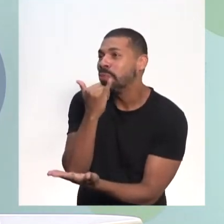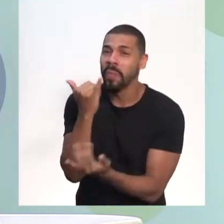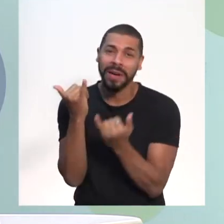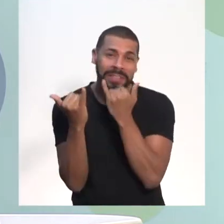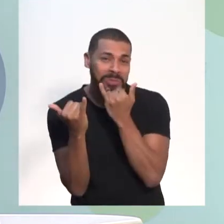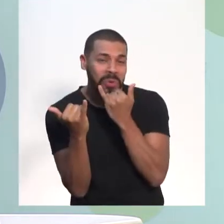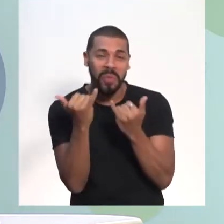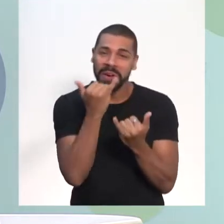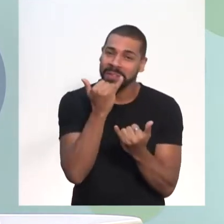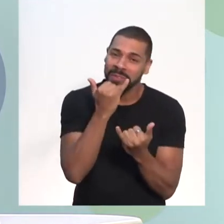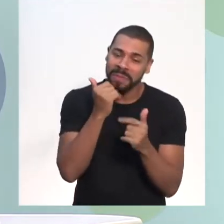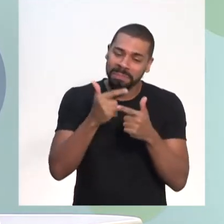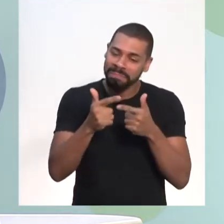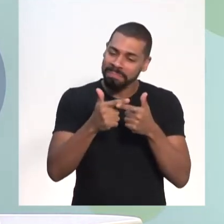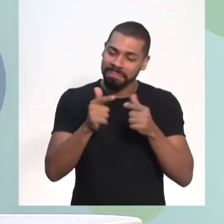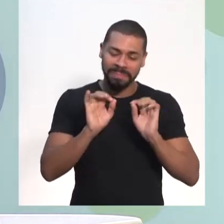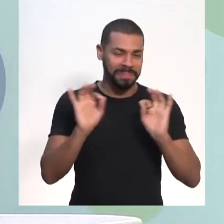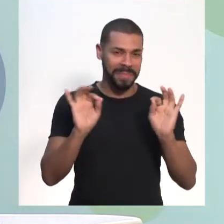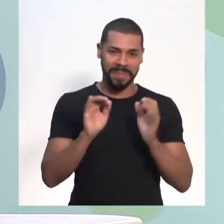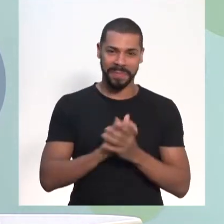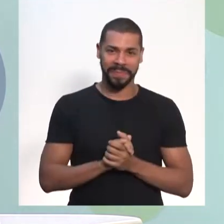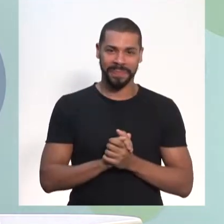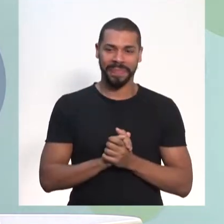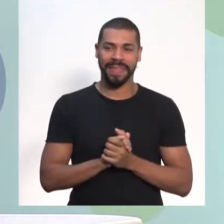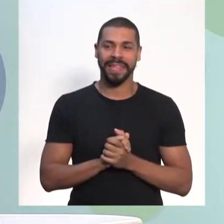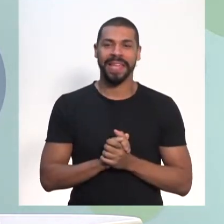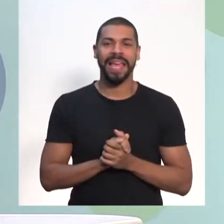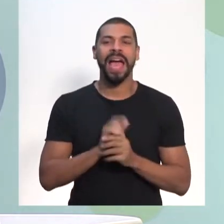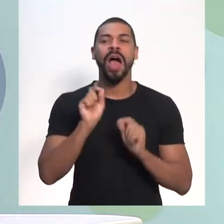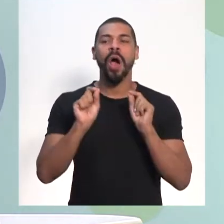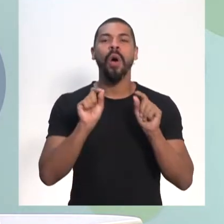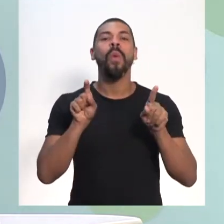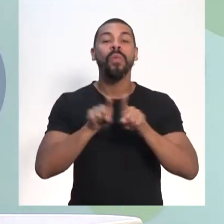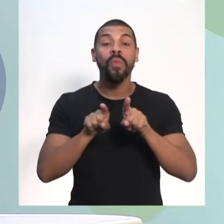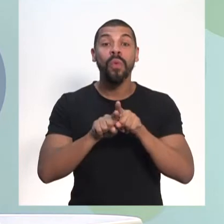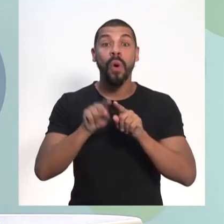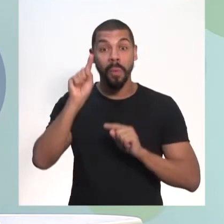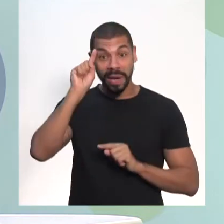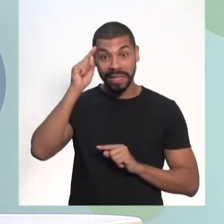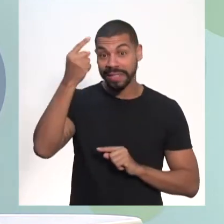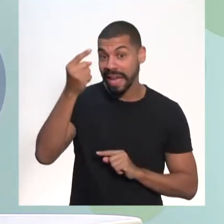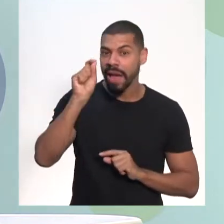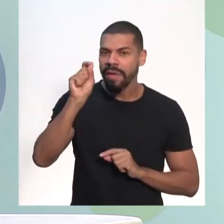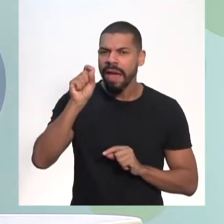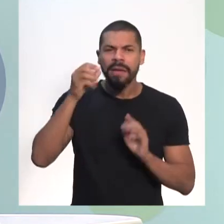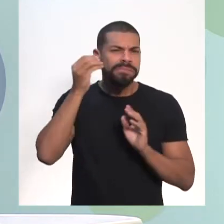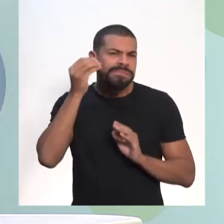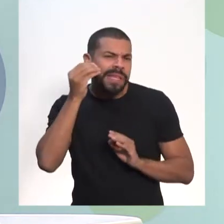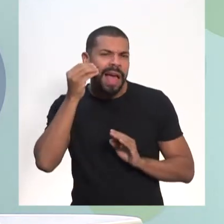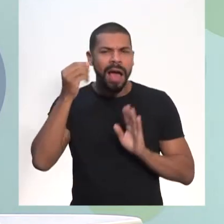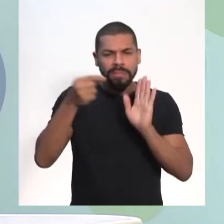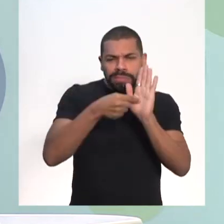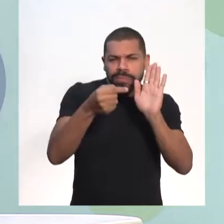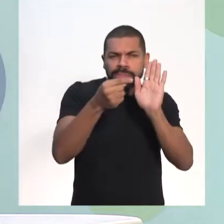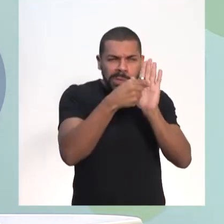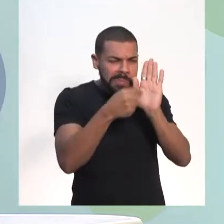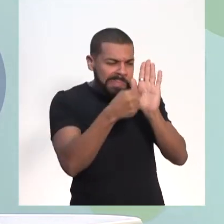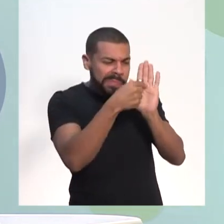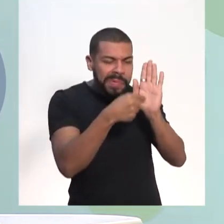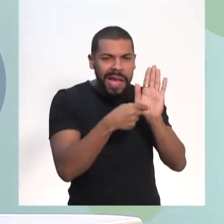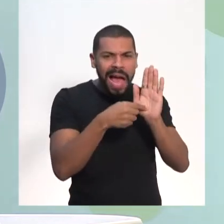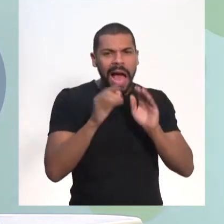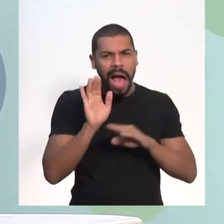com certeza terá um pouco de paciência também. Então, a ideia é estar mexendo, a ideia é estar fuçando, quem está um pouco mais familiarizado,